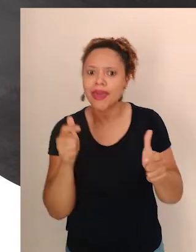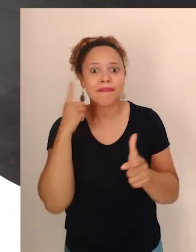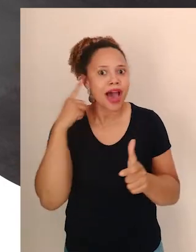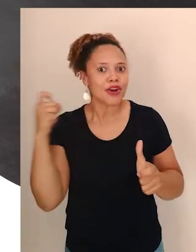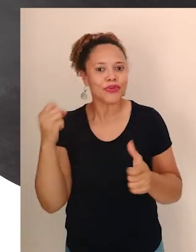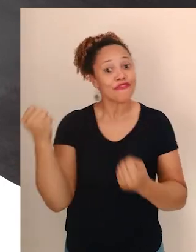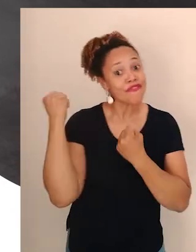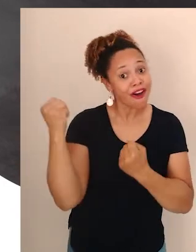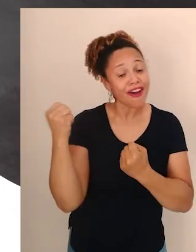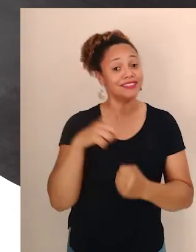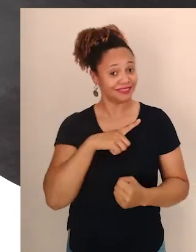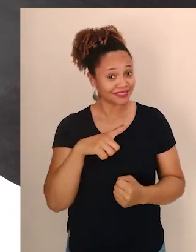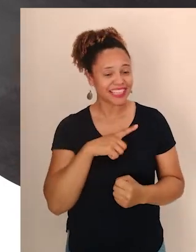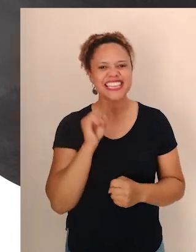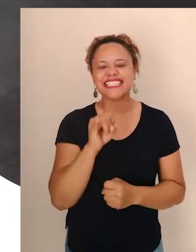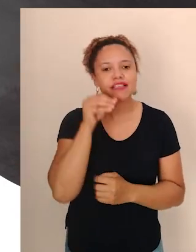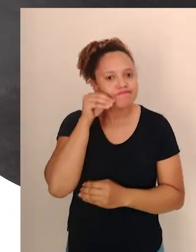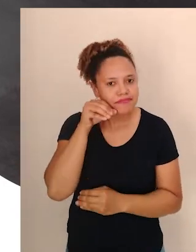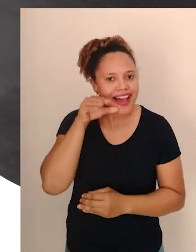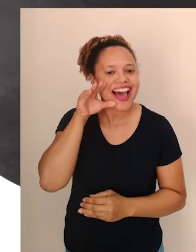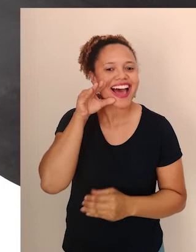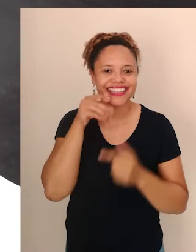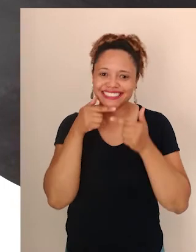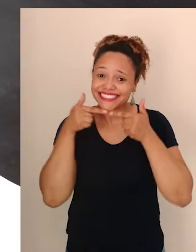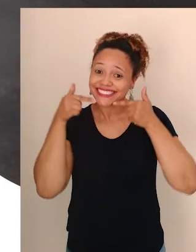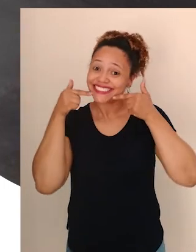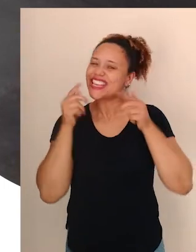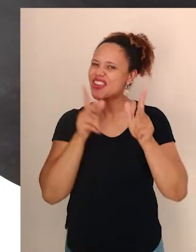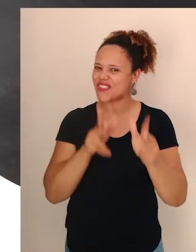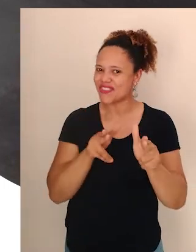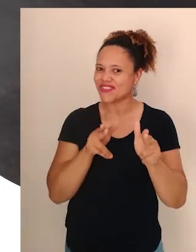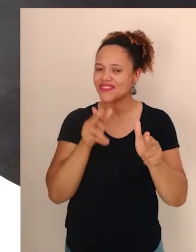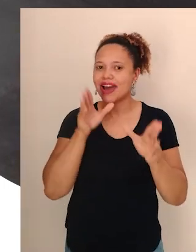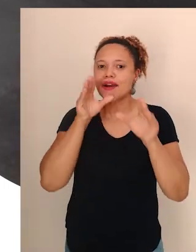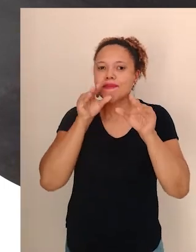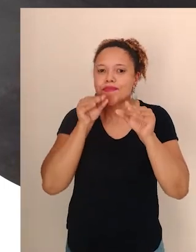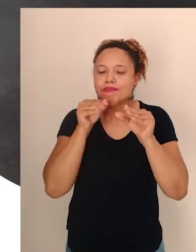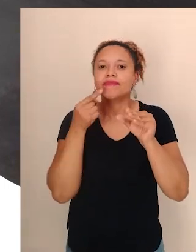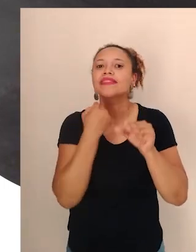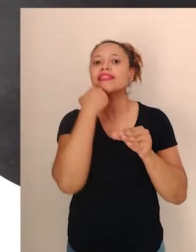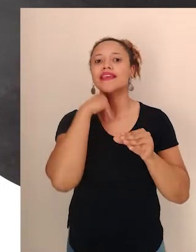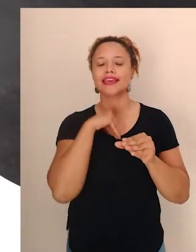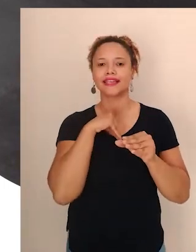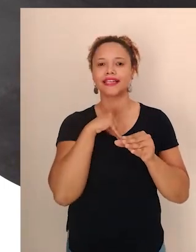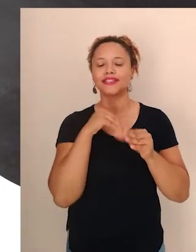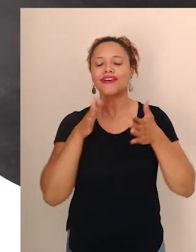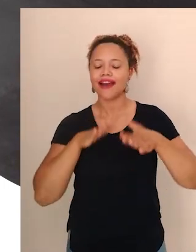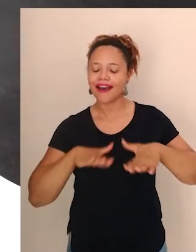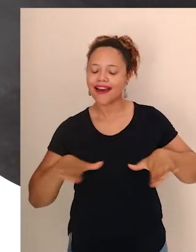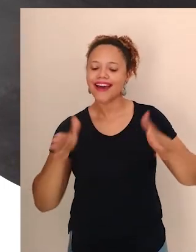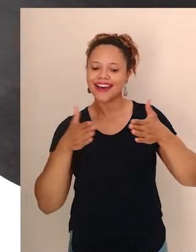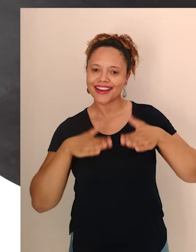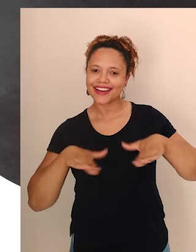aumenta, e por isso fica mais grave. E quando a gente abre a boca com um sorriso, o espaço de dentro diminui e fica mais agudo. Isso é